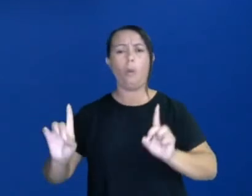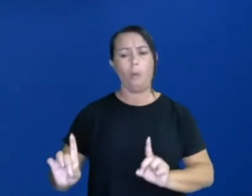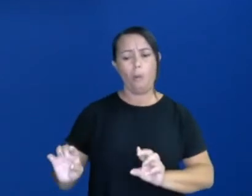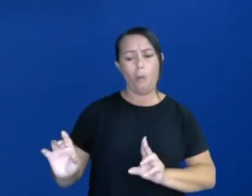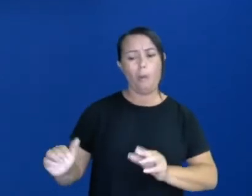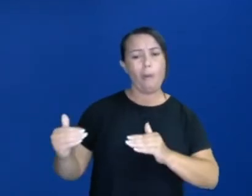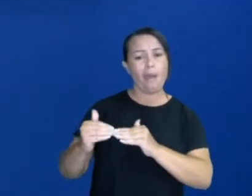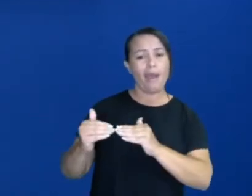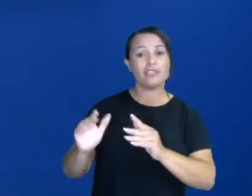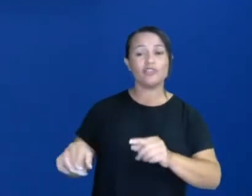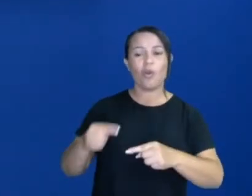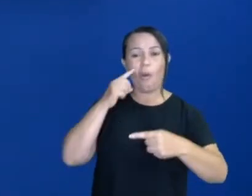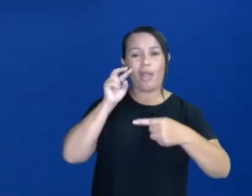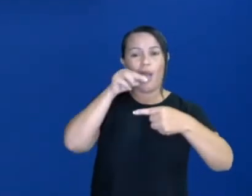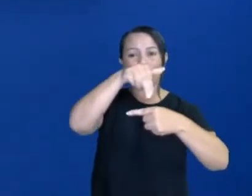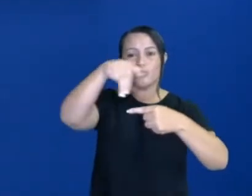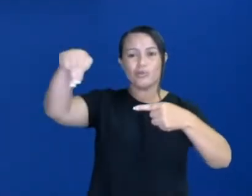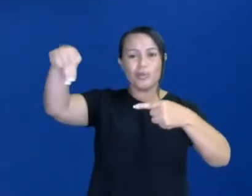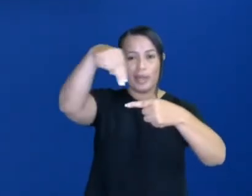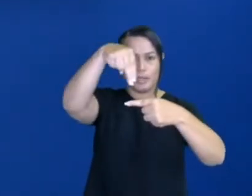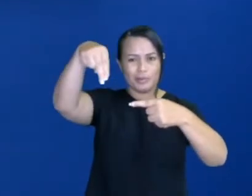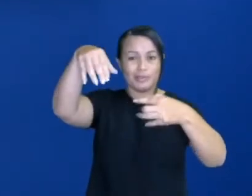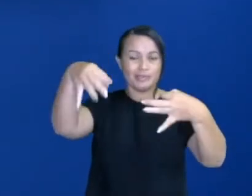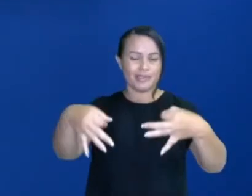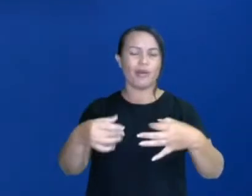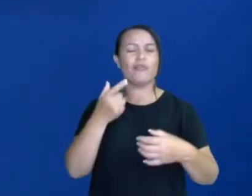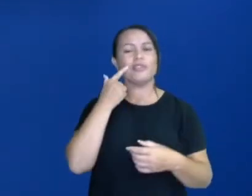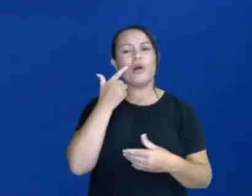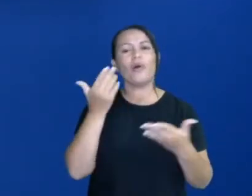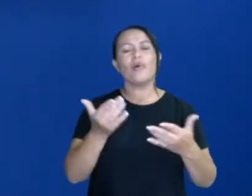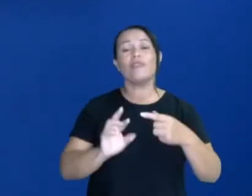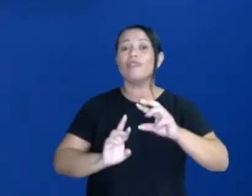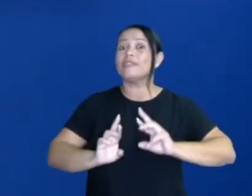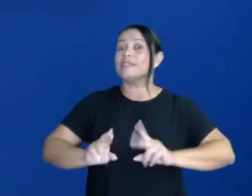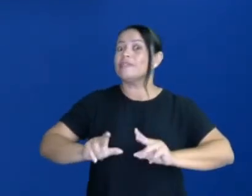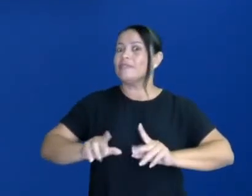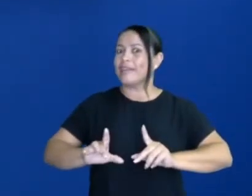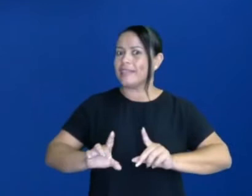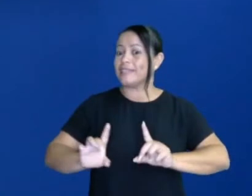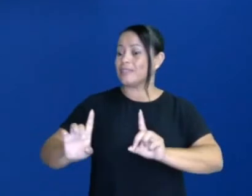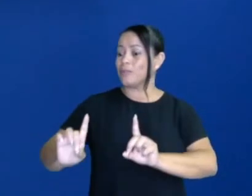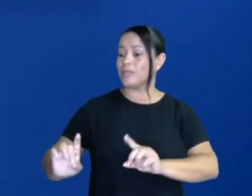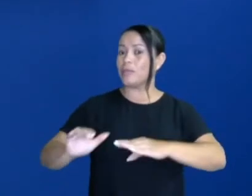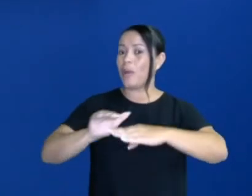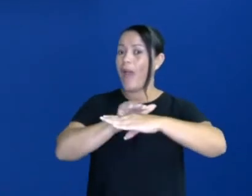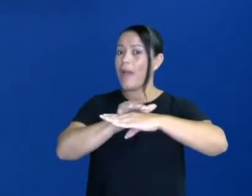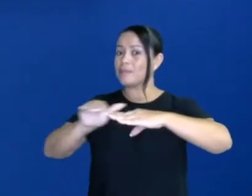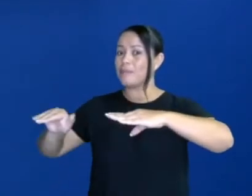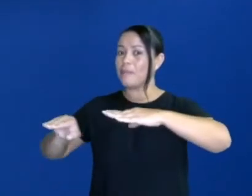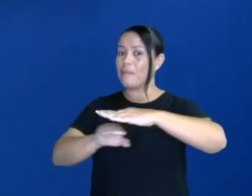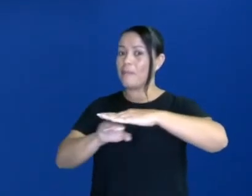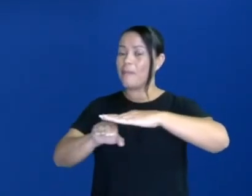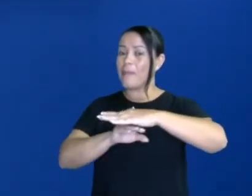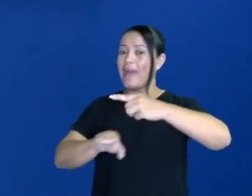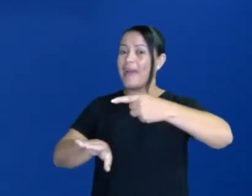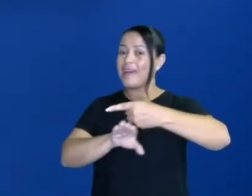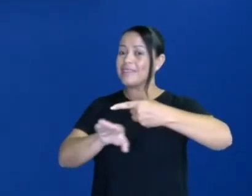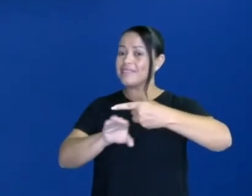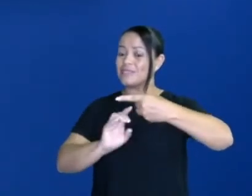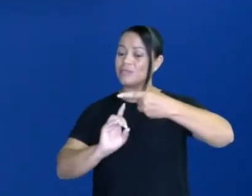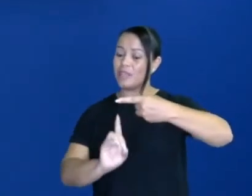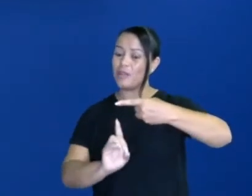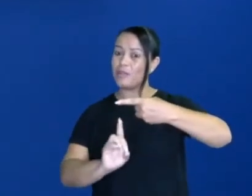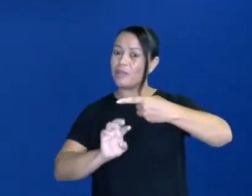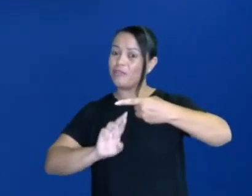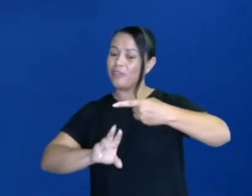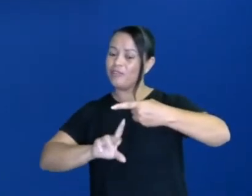foi observar os numeradores, não foi? E quando for diferente? Quando as minhas bases, ou seja, quando os meus denominadores forem